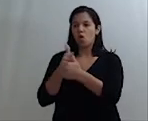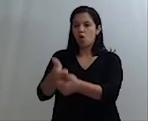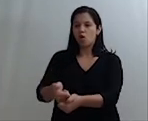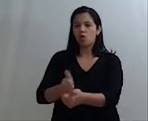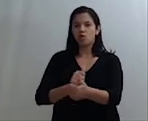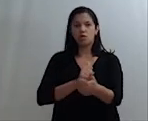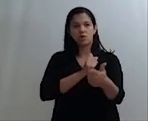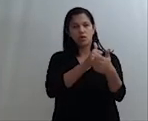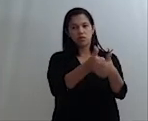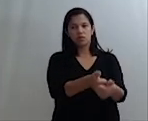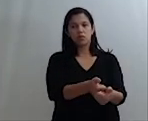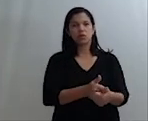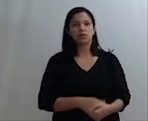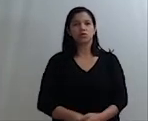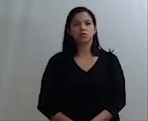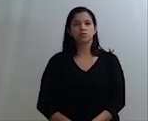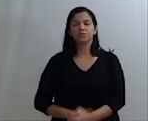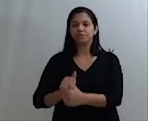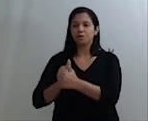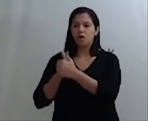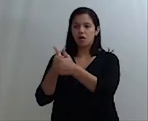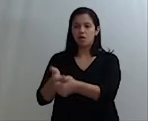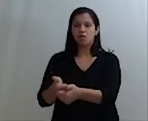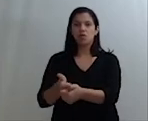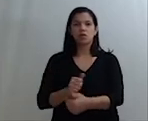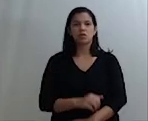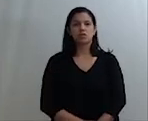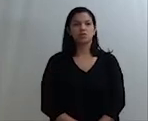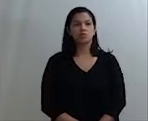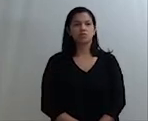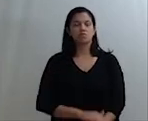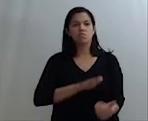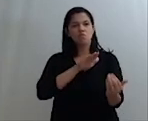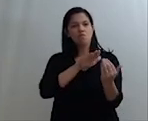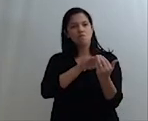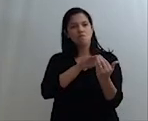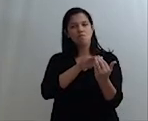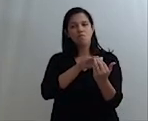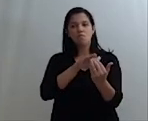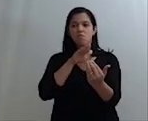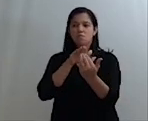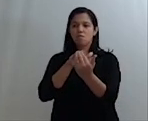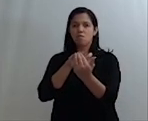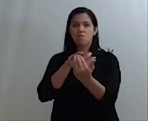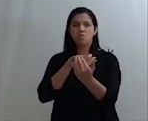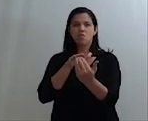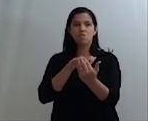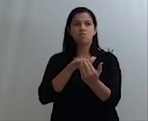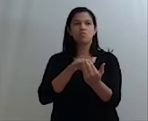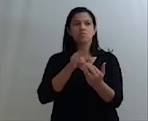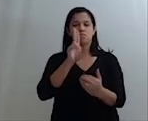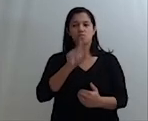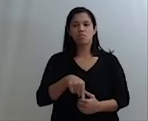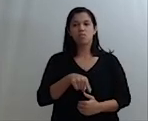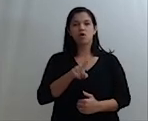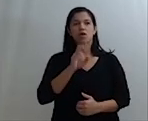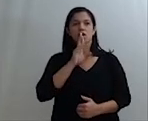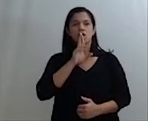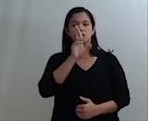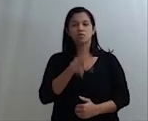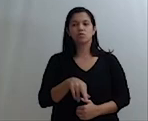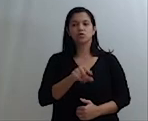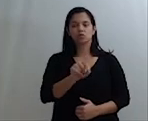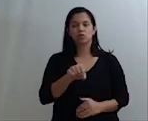acompanho acompanho igualmente eu acompanho ficando assim proclamado o resultado por